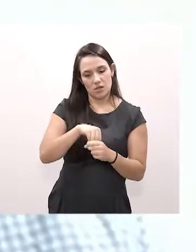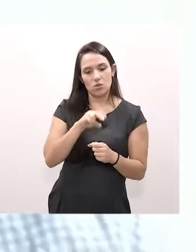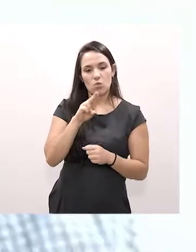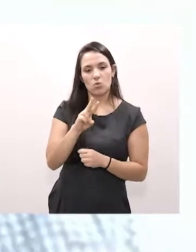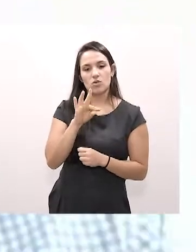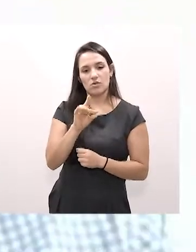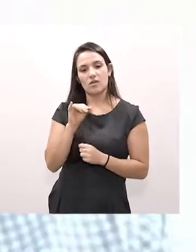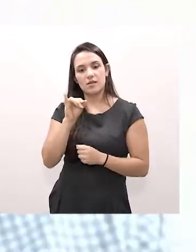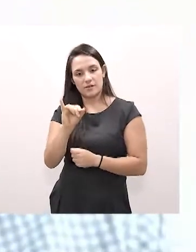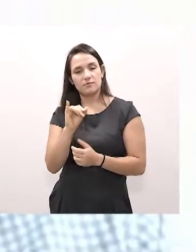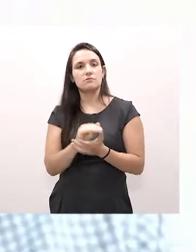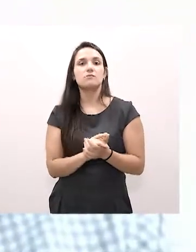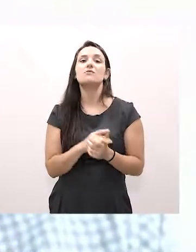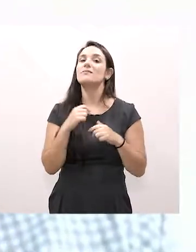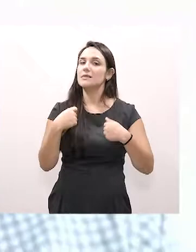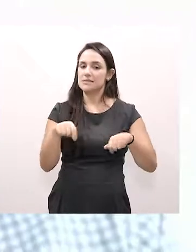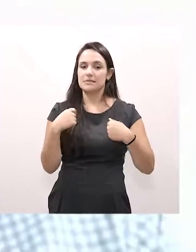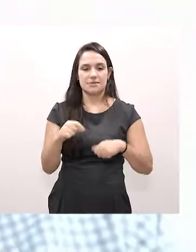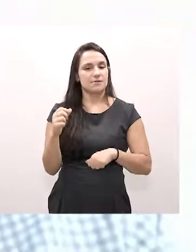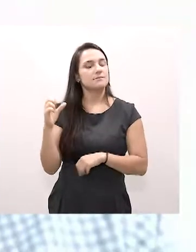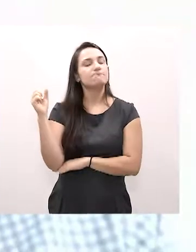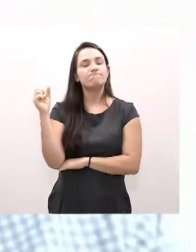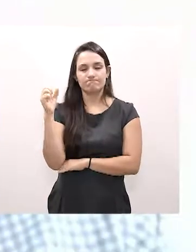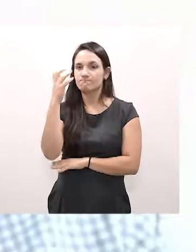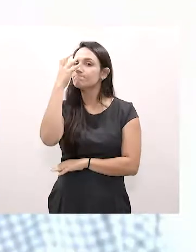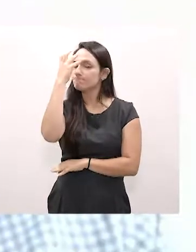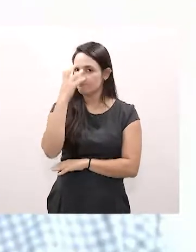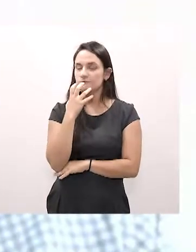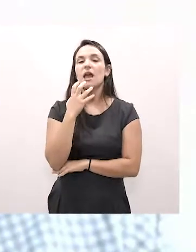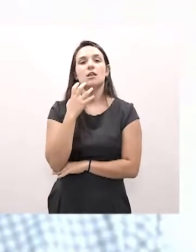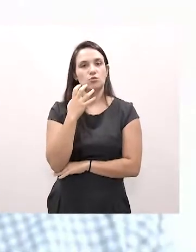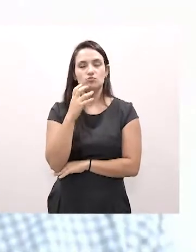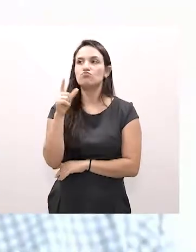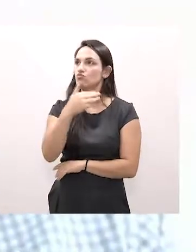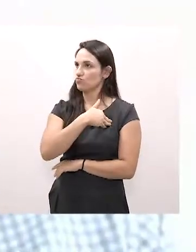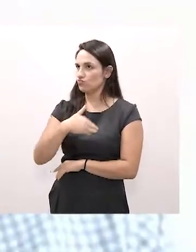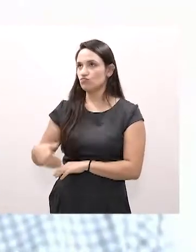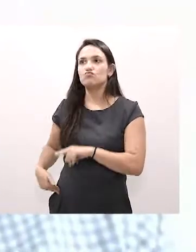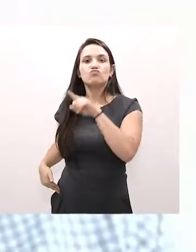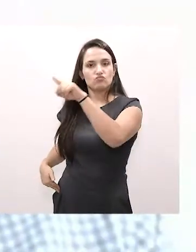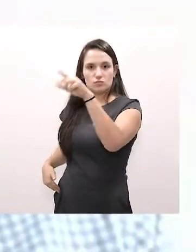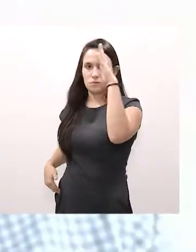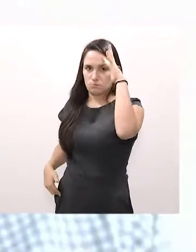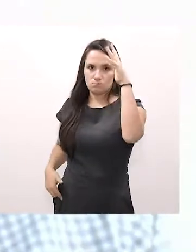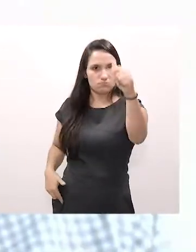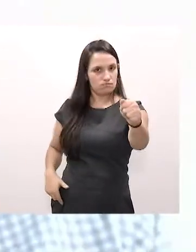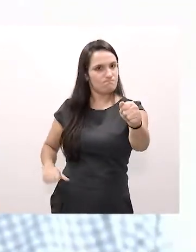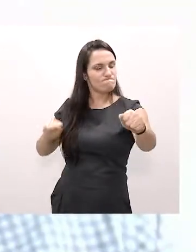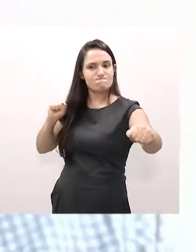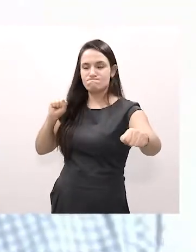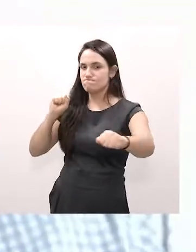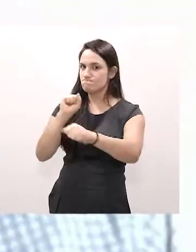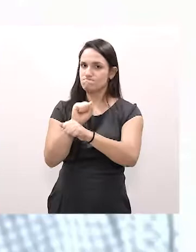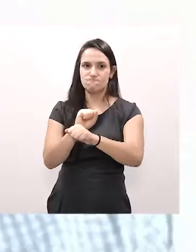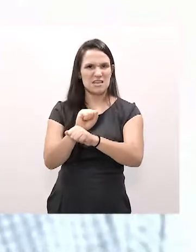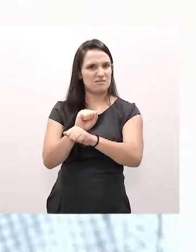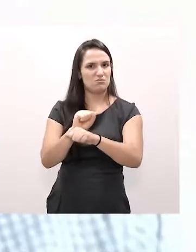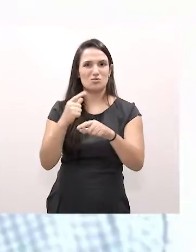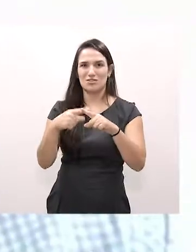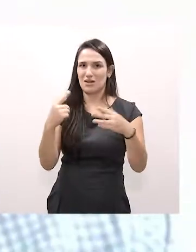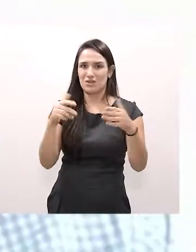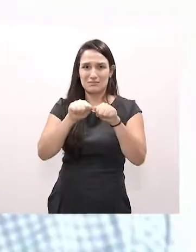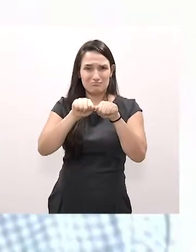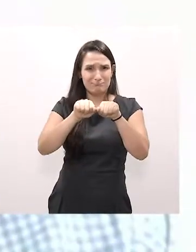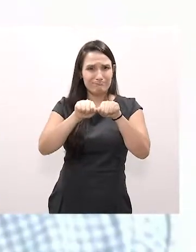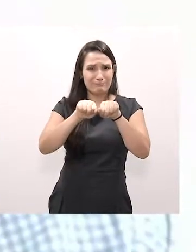de UTI. E é necessária uma atitude por parte do governo do estado para que nós possamos frear